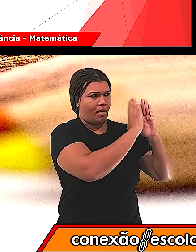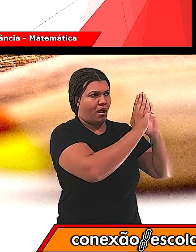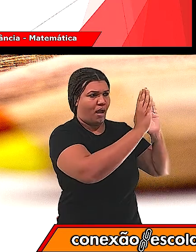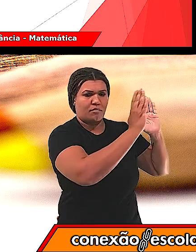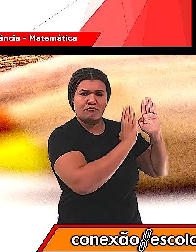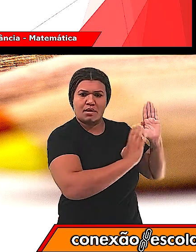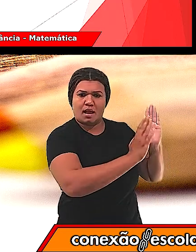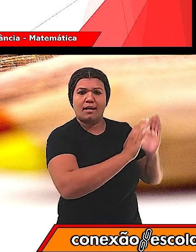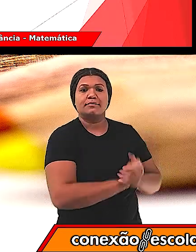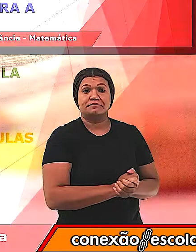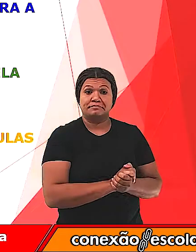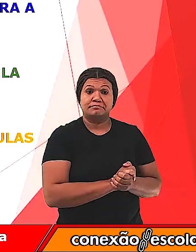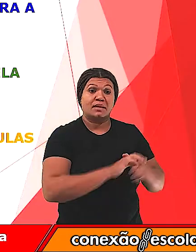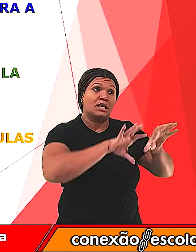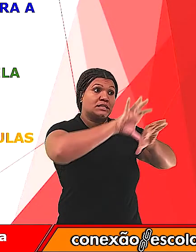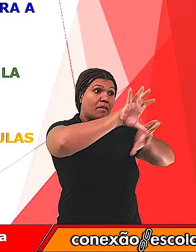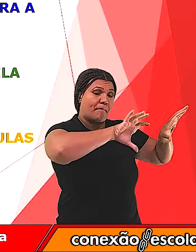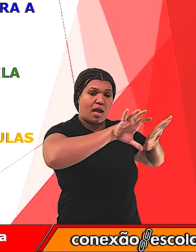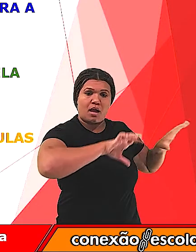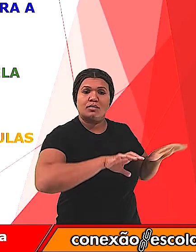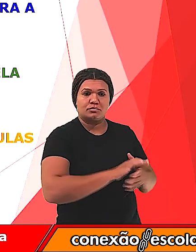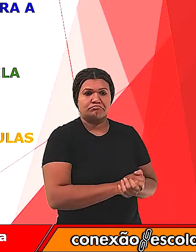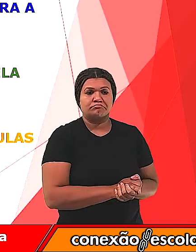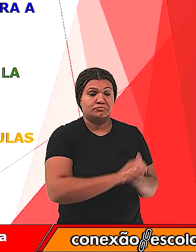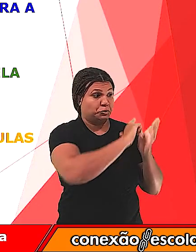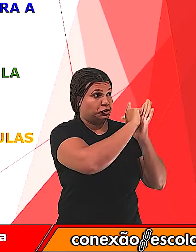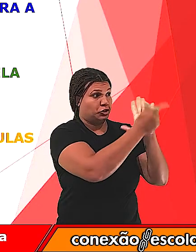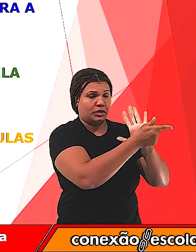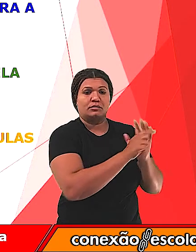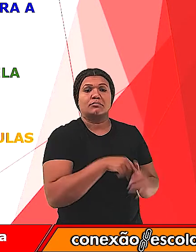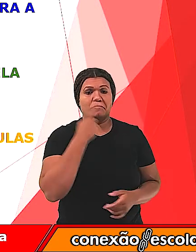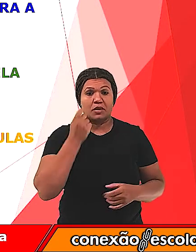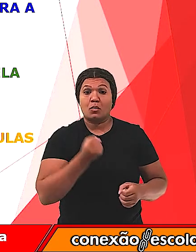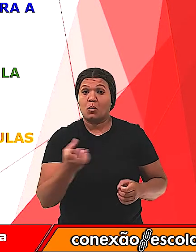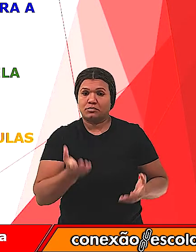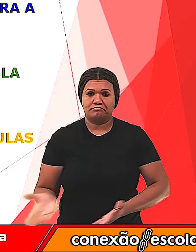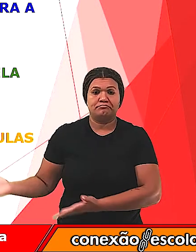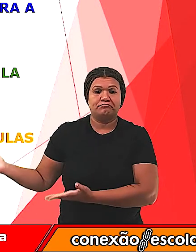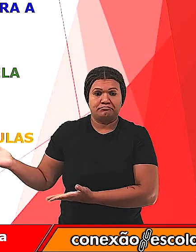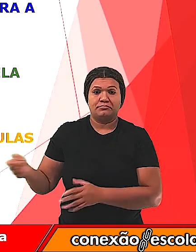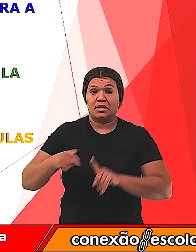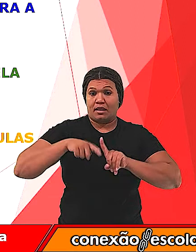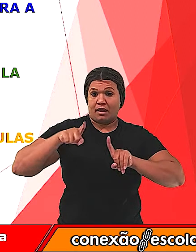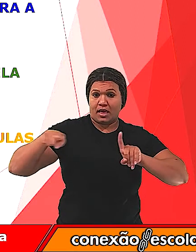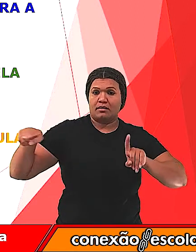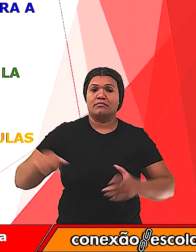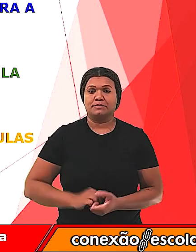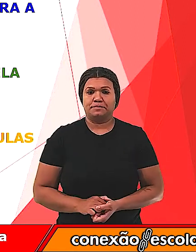por gêneros. Veja a quantidade de cada um, observando o gráfico abaixo. Podemos notar.